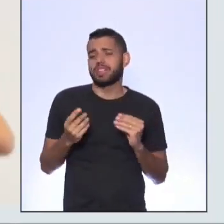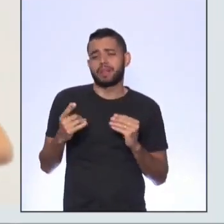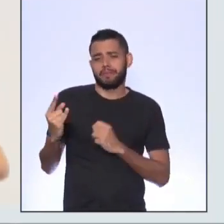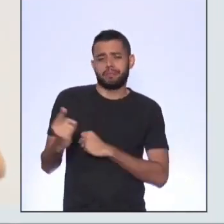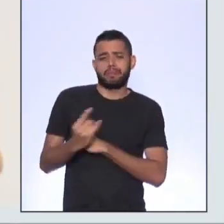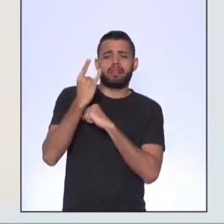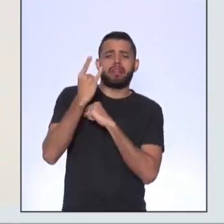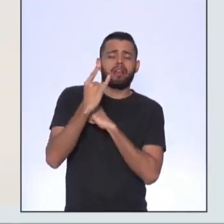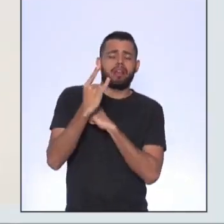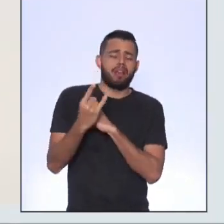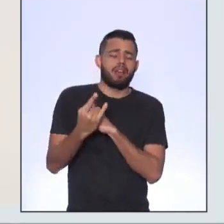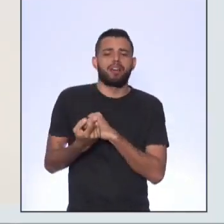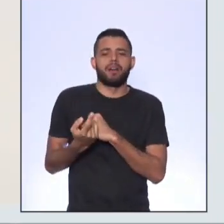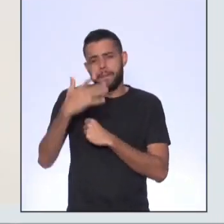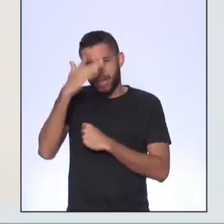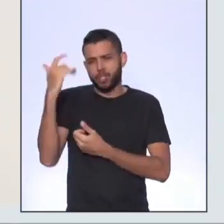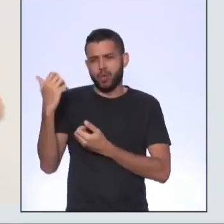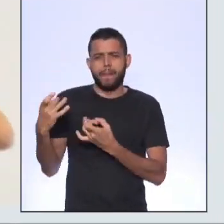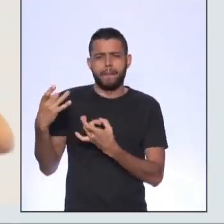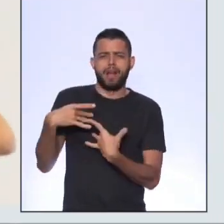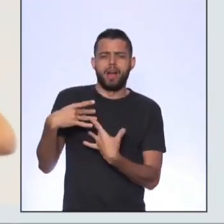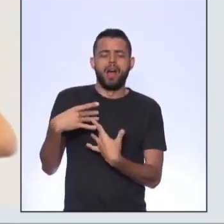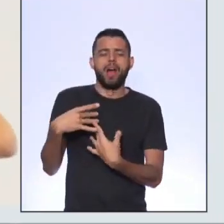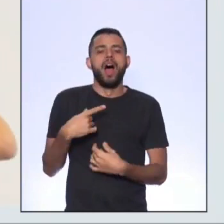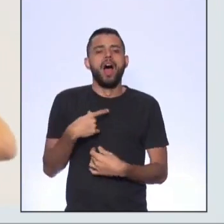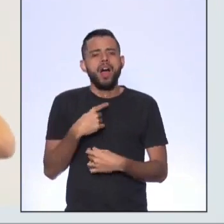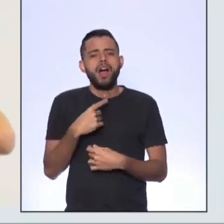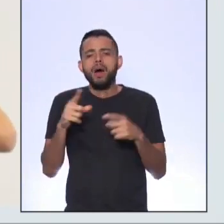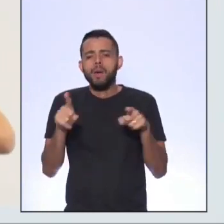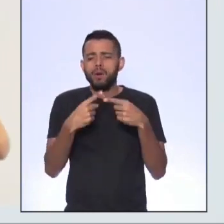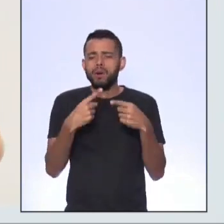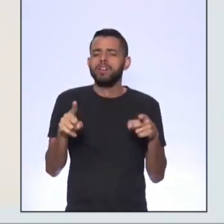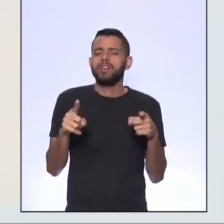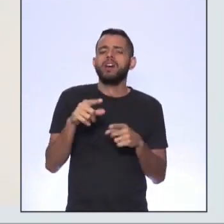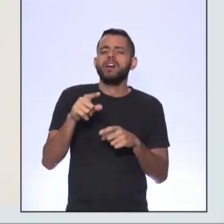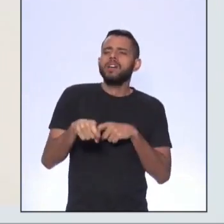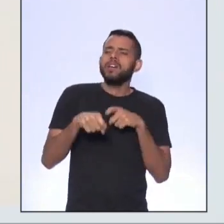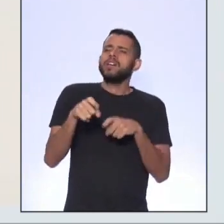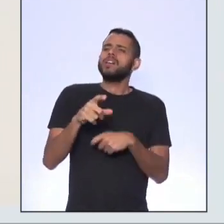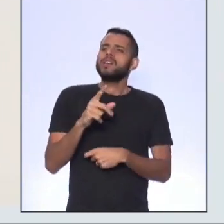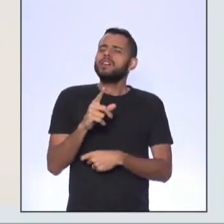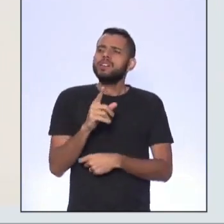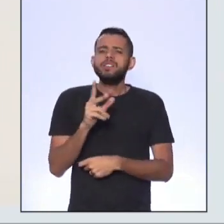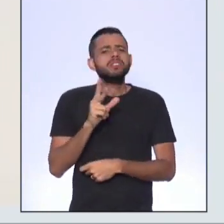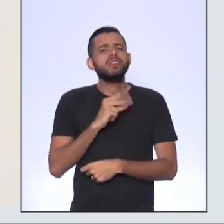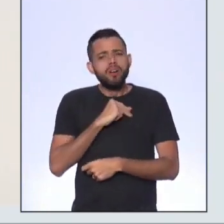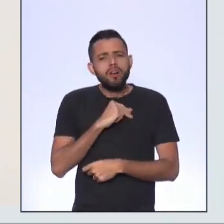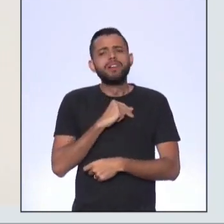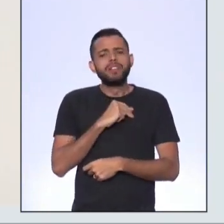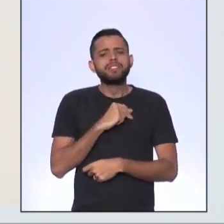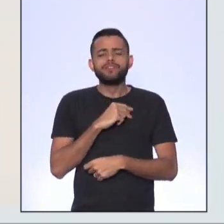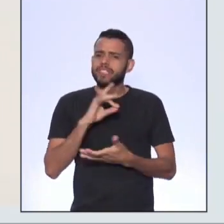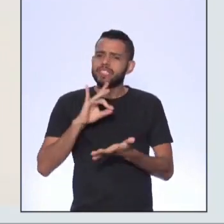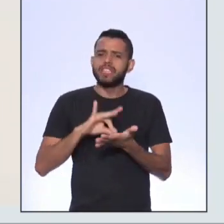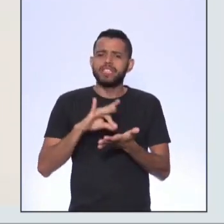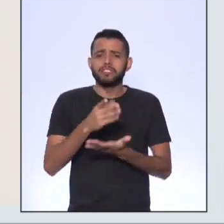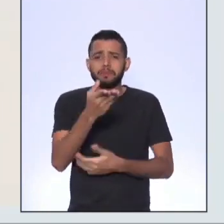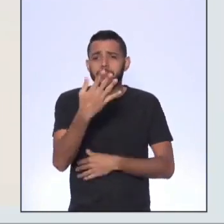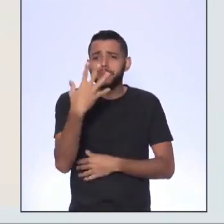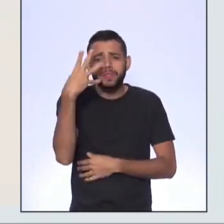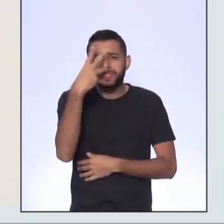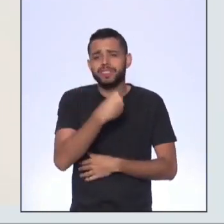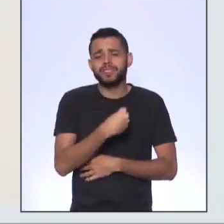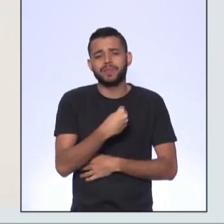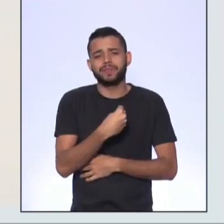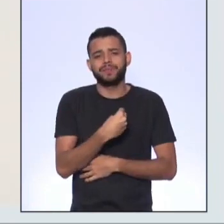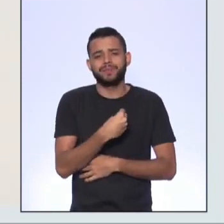um par de chifre e tal, e escuta uma música sertaneja. E aí começa, nossa, olha que bonito, nossa,